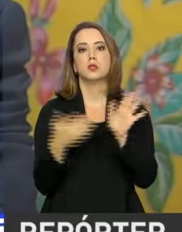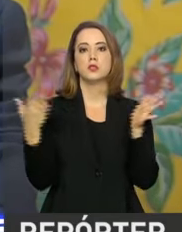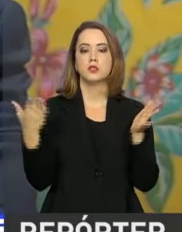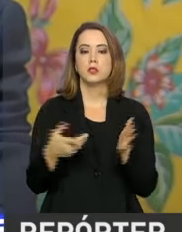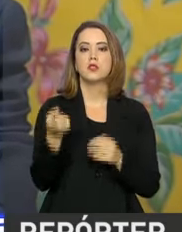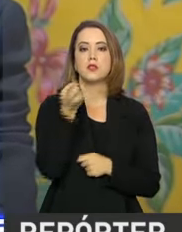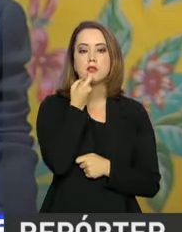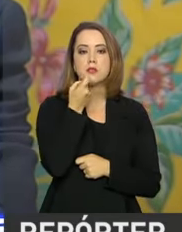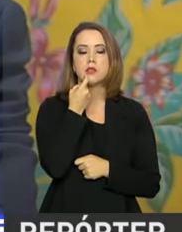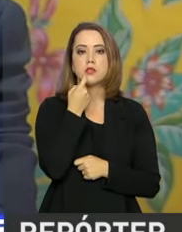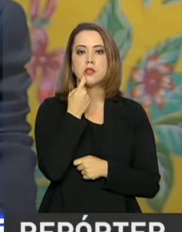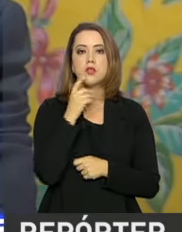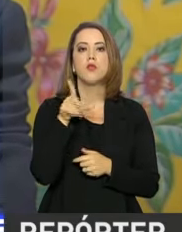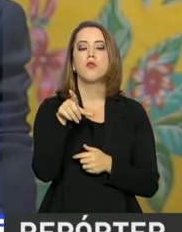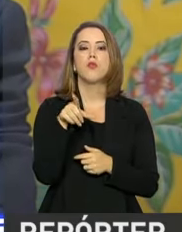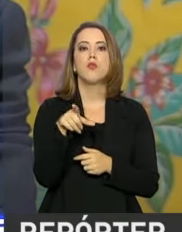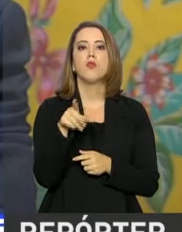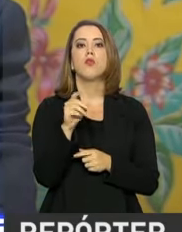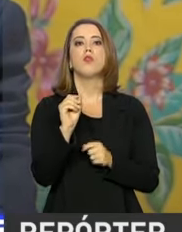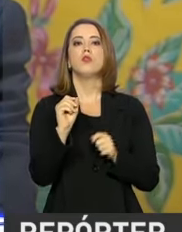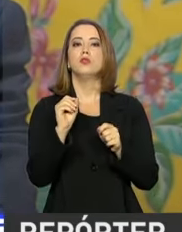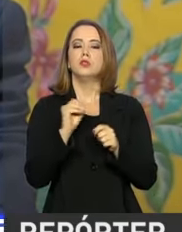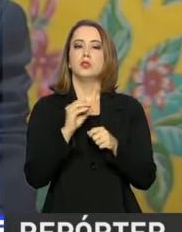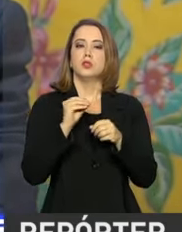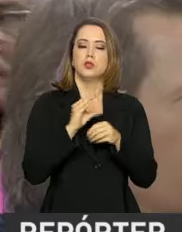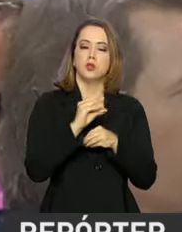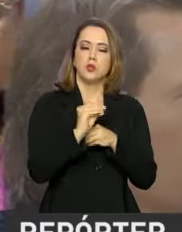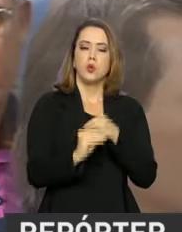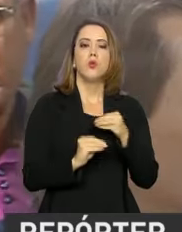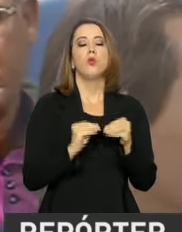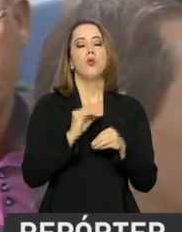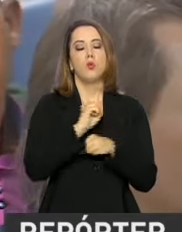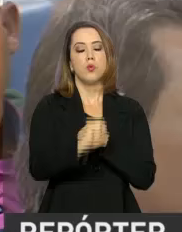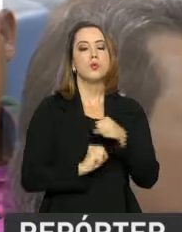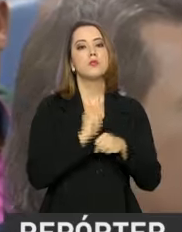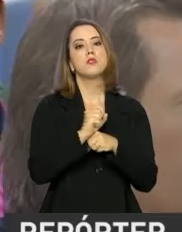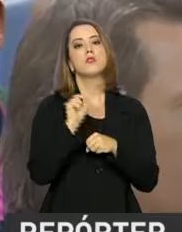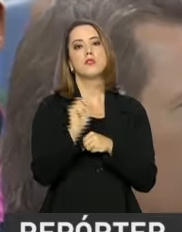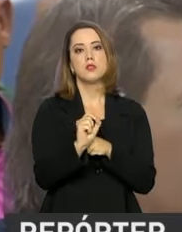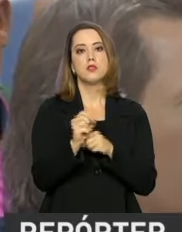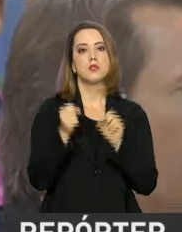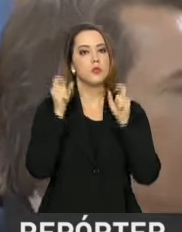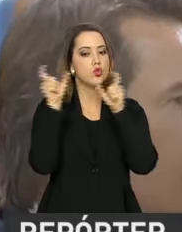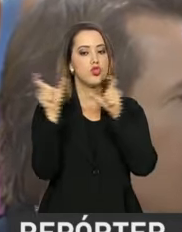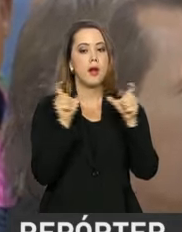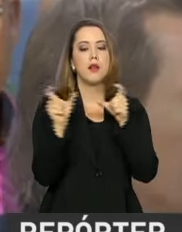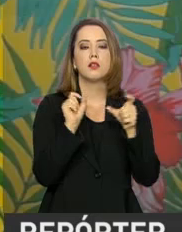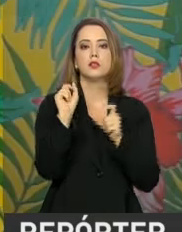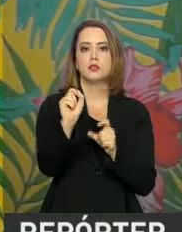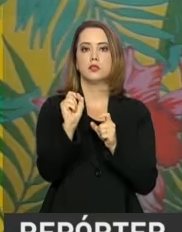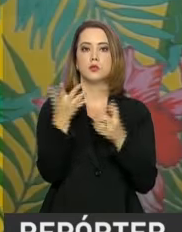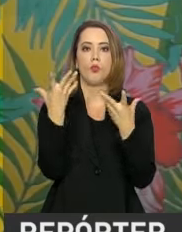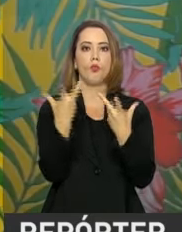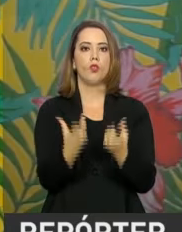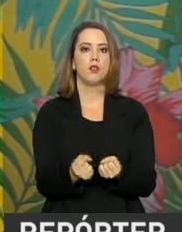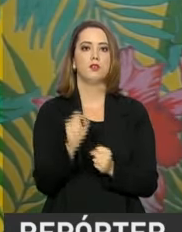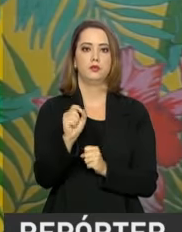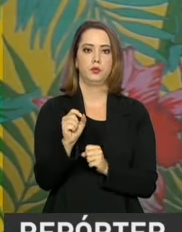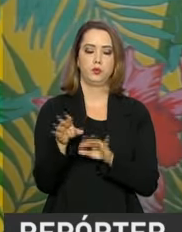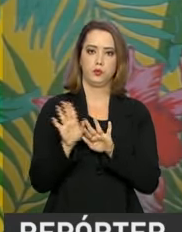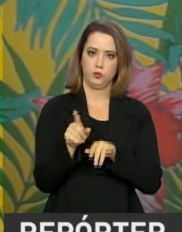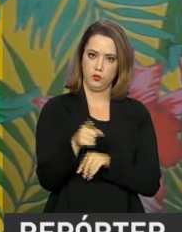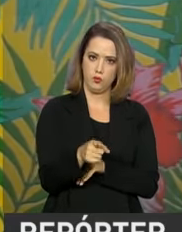sexta-feira o Sistema de Alerta Precoce de Seca e Desertificação. O sistema incorpora informações de